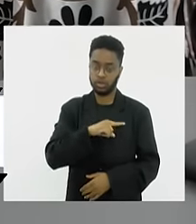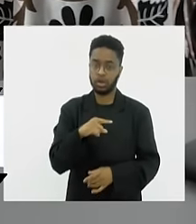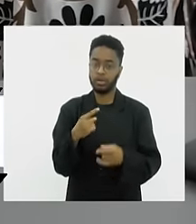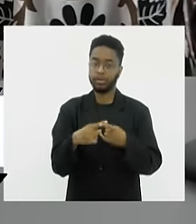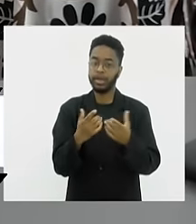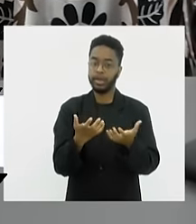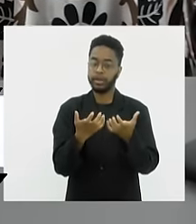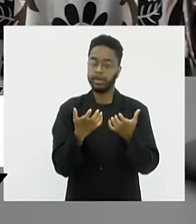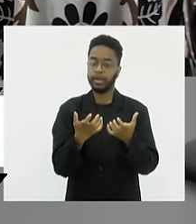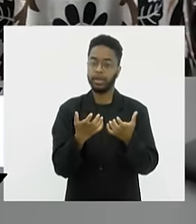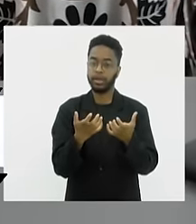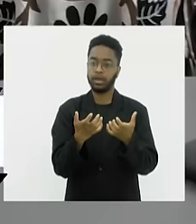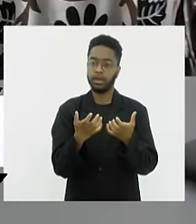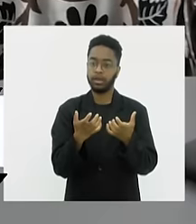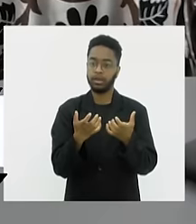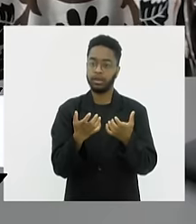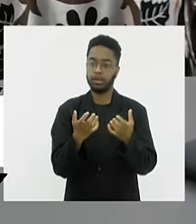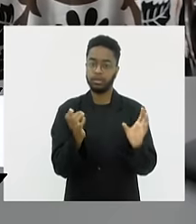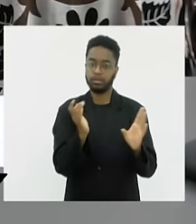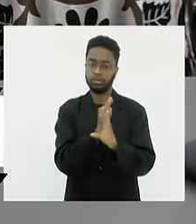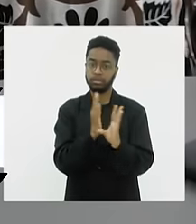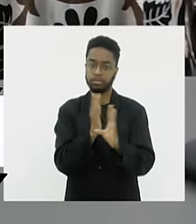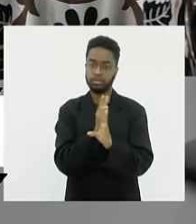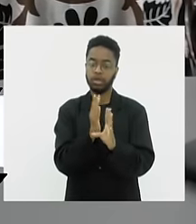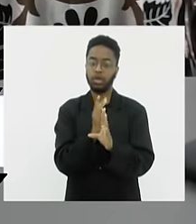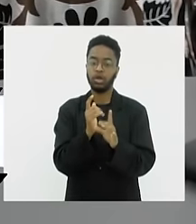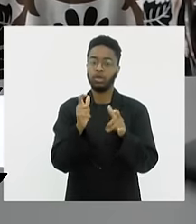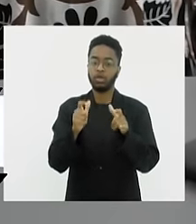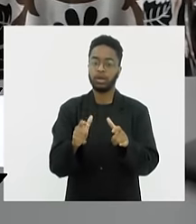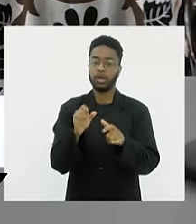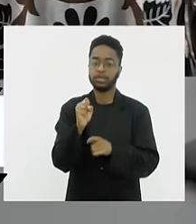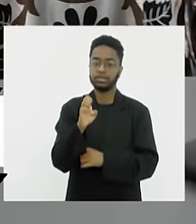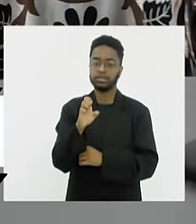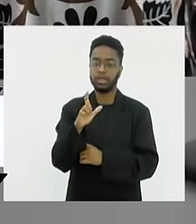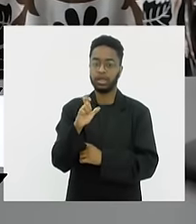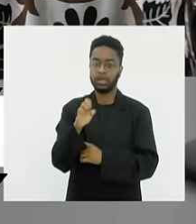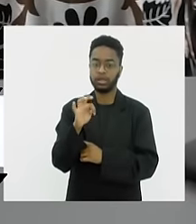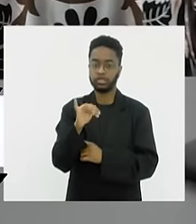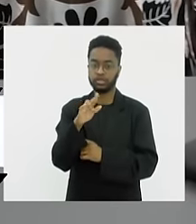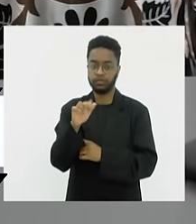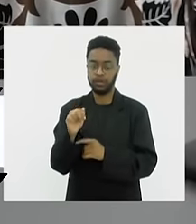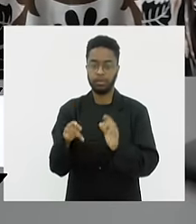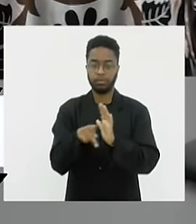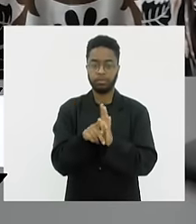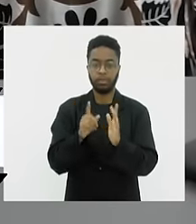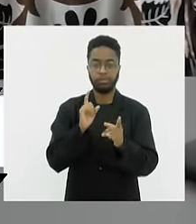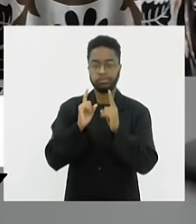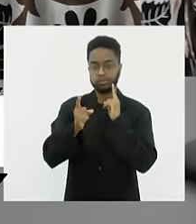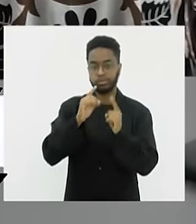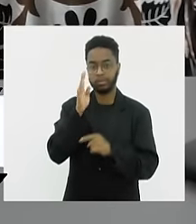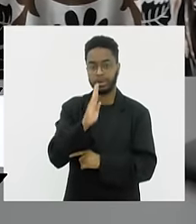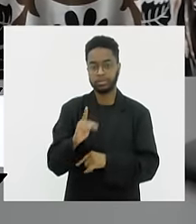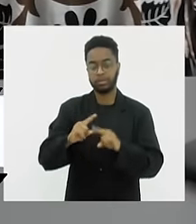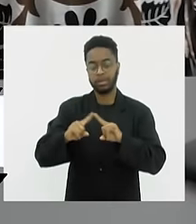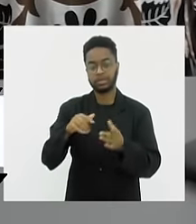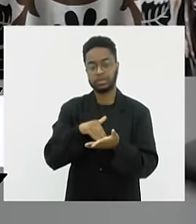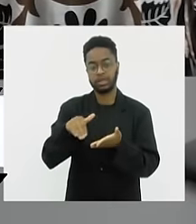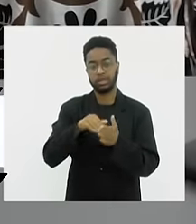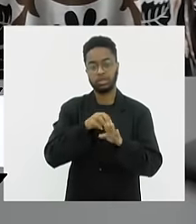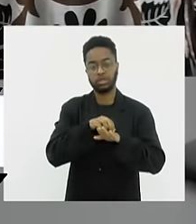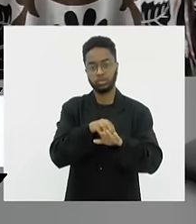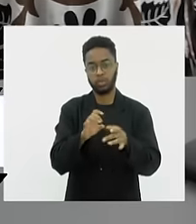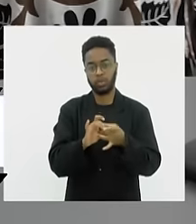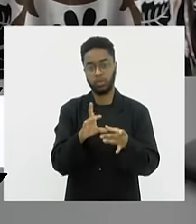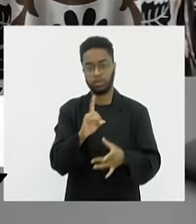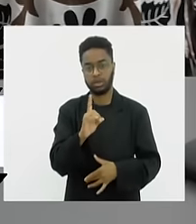querem rodar na faixa seletiva da Avenida Brasil. E a Secretaria Municipal de Transporte não deixa.